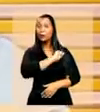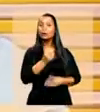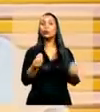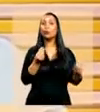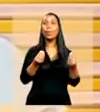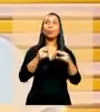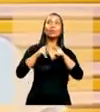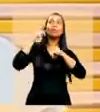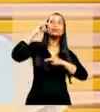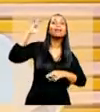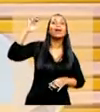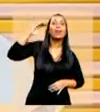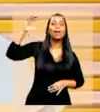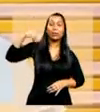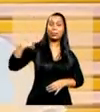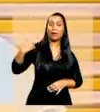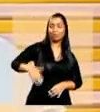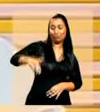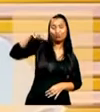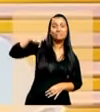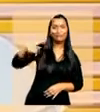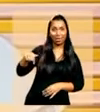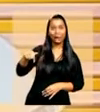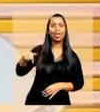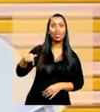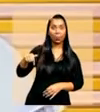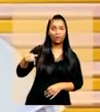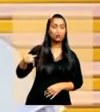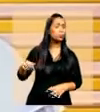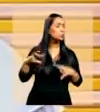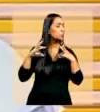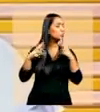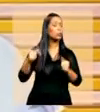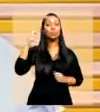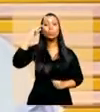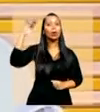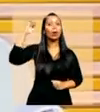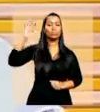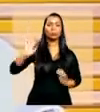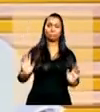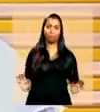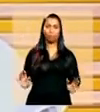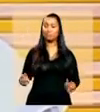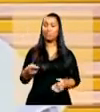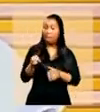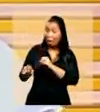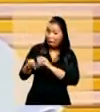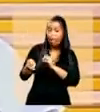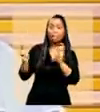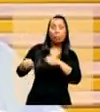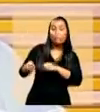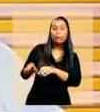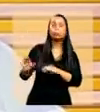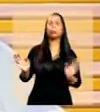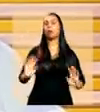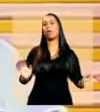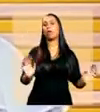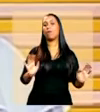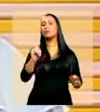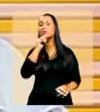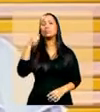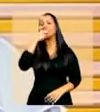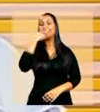aprende através do lúdico. Até os 7 anos de idade é totalmente lúdico. Não adianta você querer ensinar para a